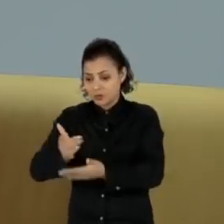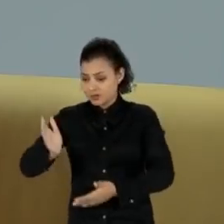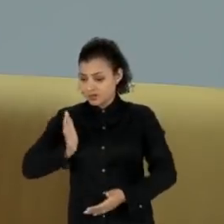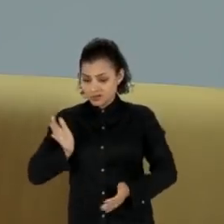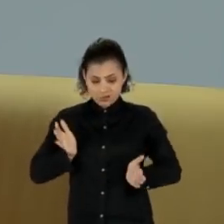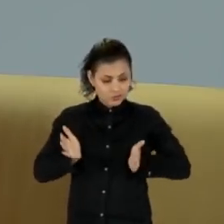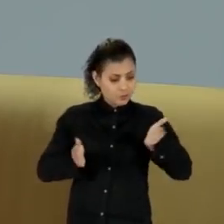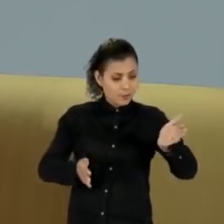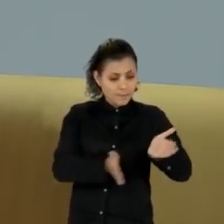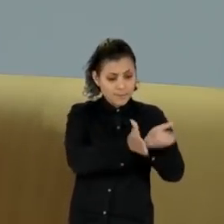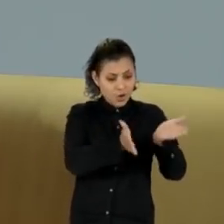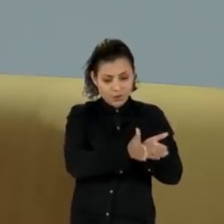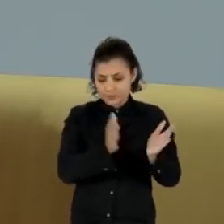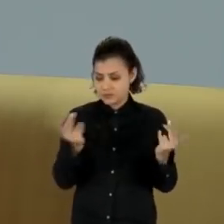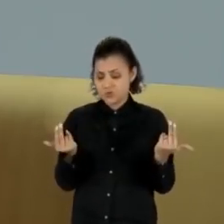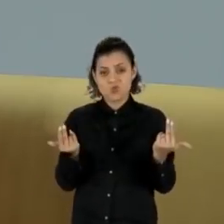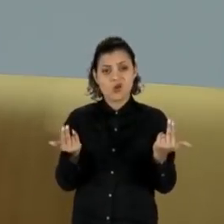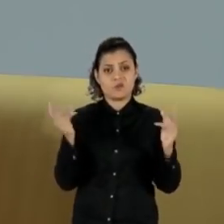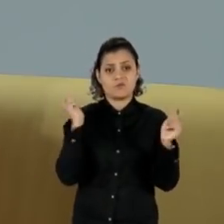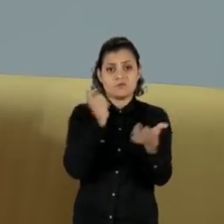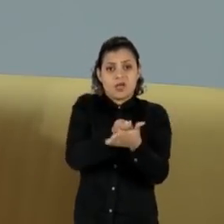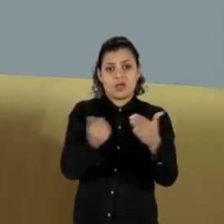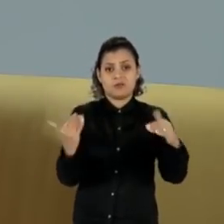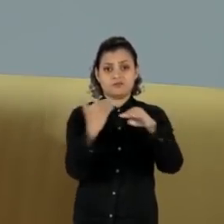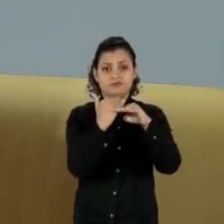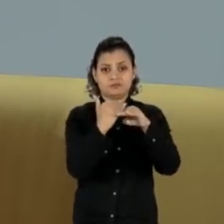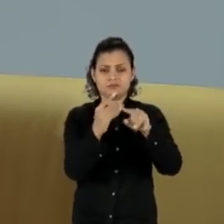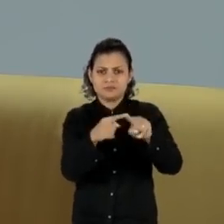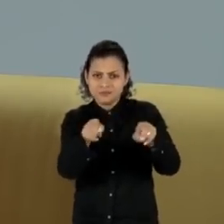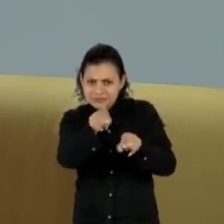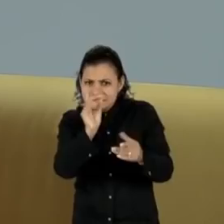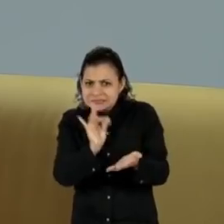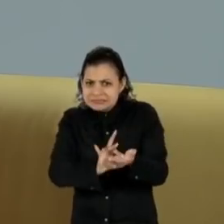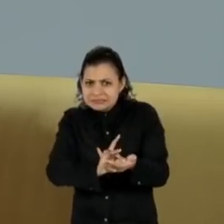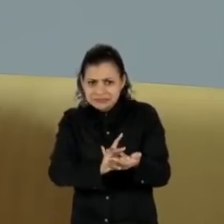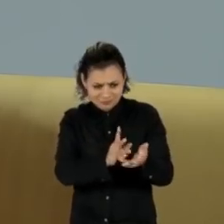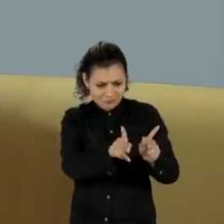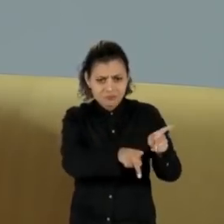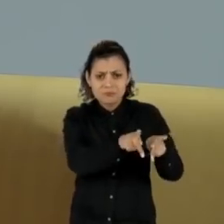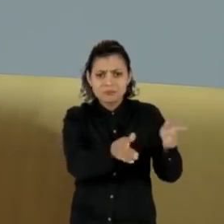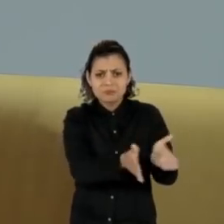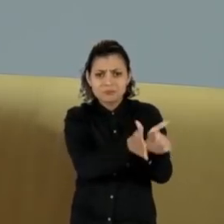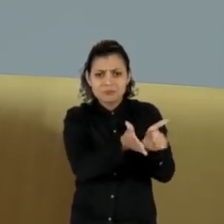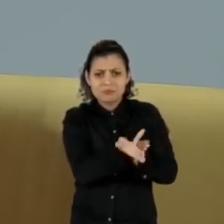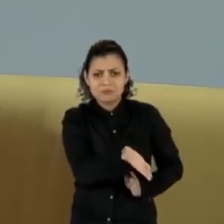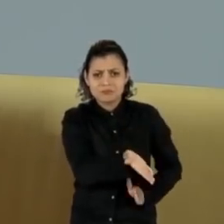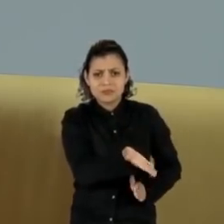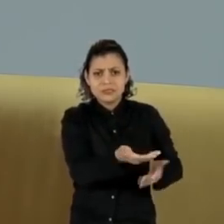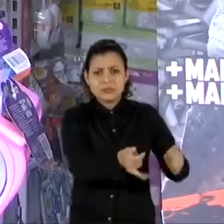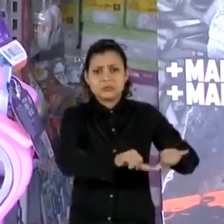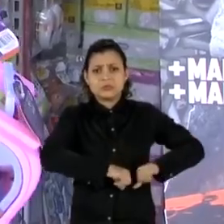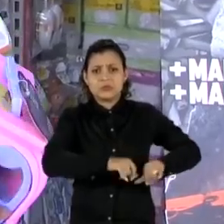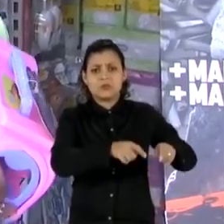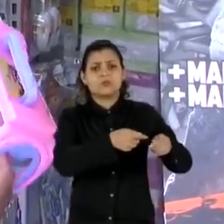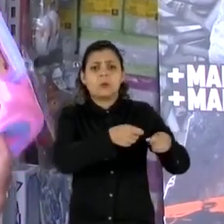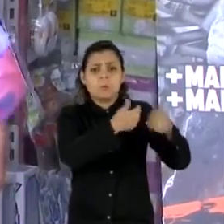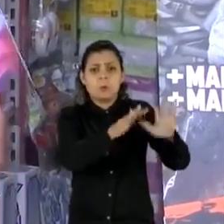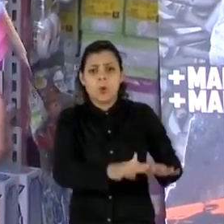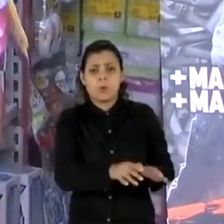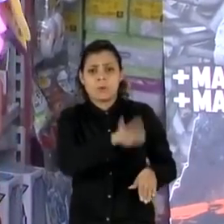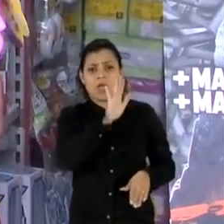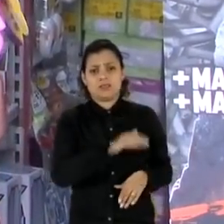ricos e pobres o problema é que proporcionalmente a mordida na renda de quem ganha menos é maior